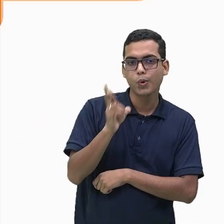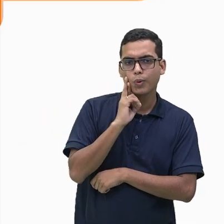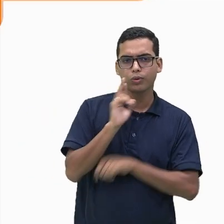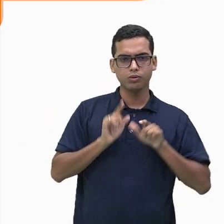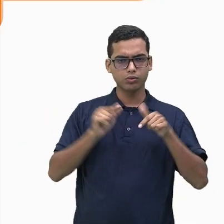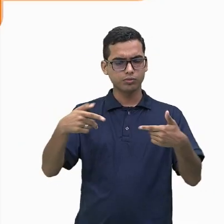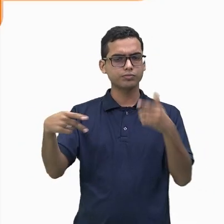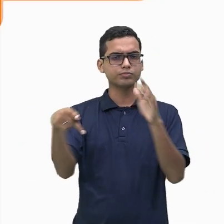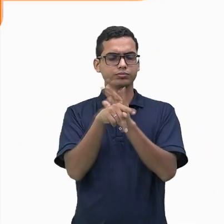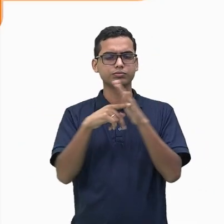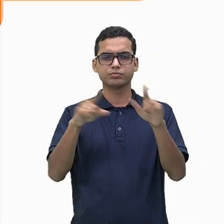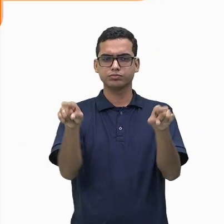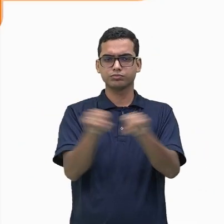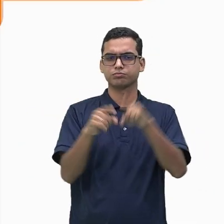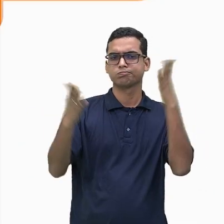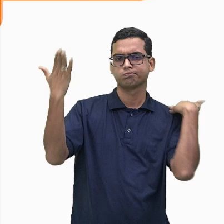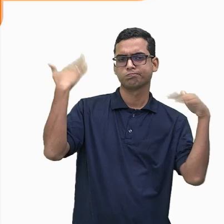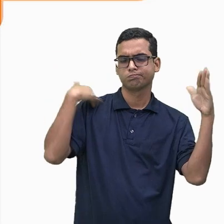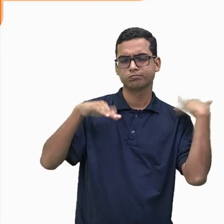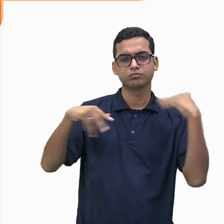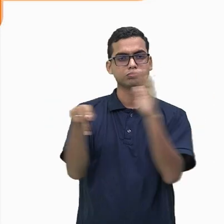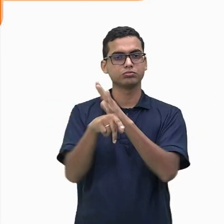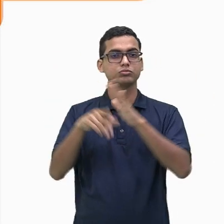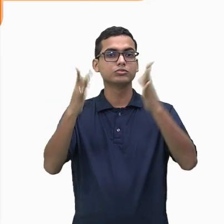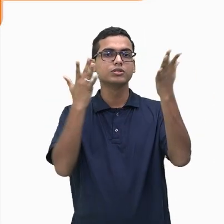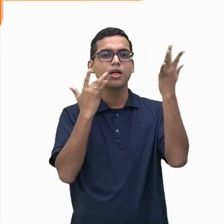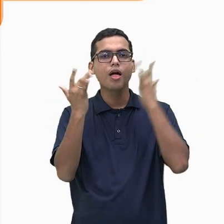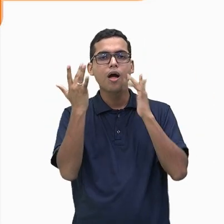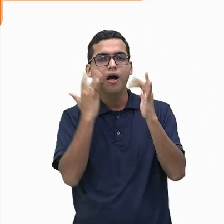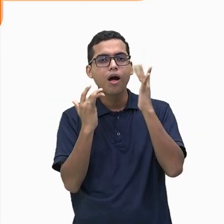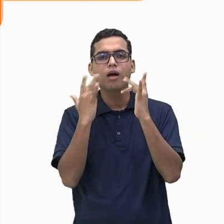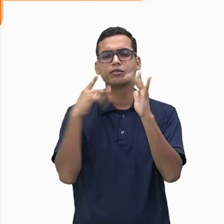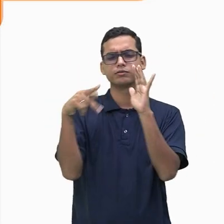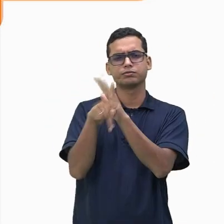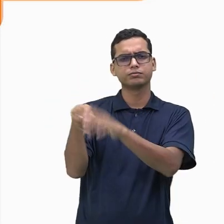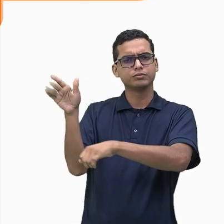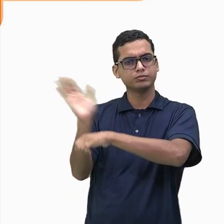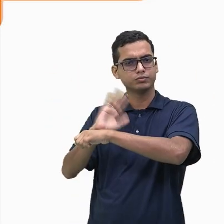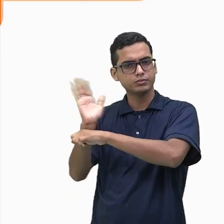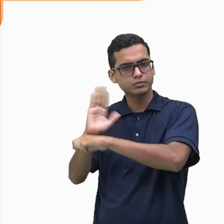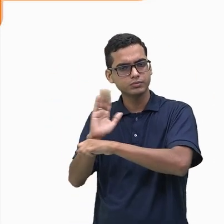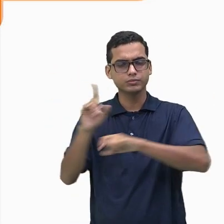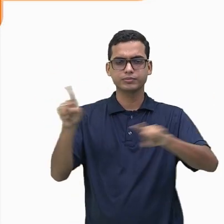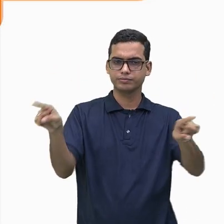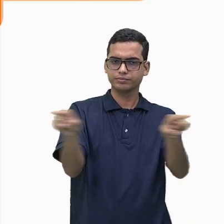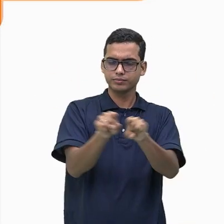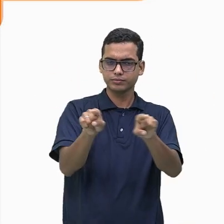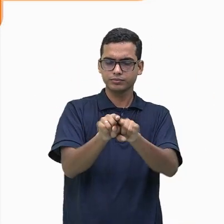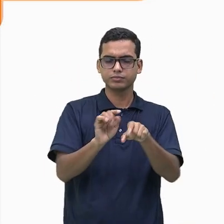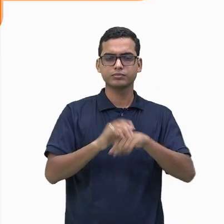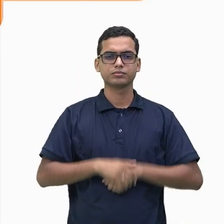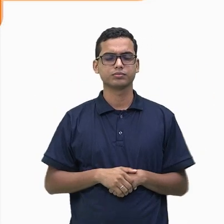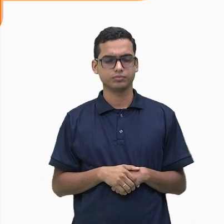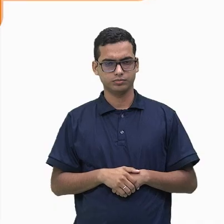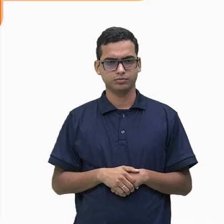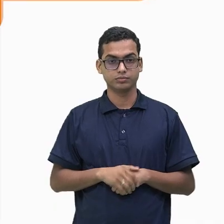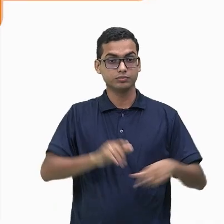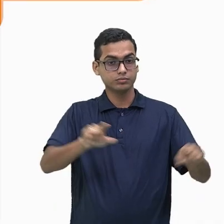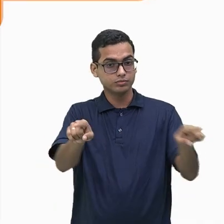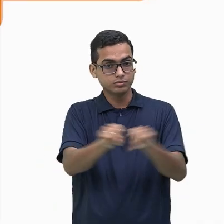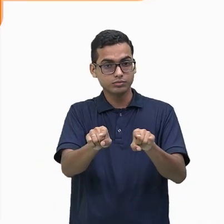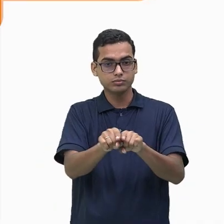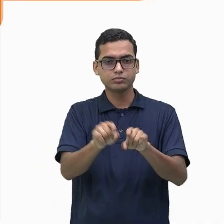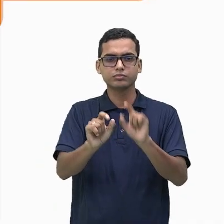clubes, cinemas e teatros. O bairro do centro de Manaus, né? E aí a gente observa diferentes tipos de bairro. Realmente,